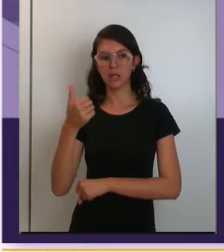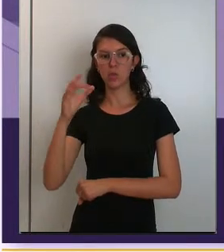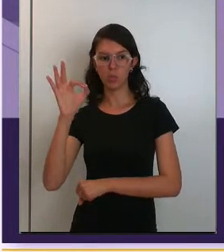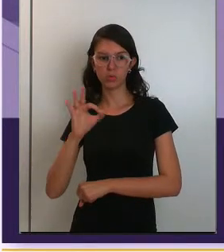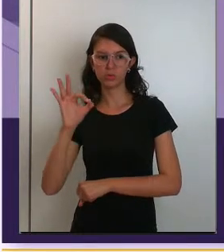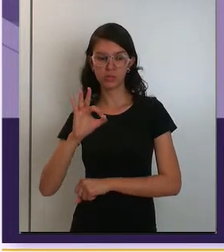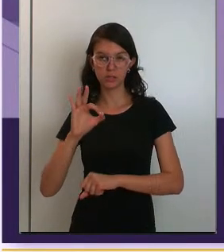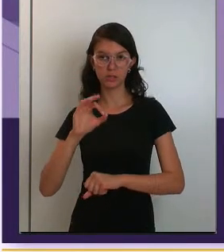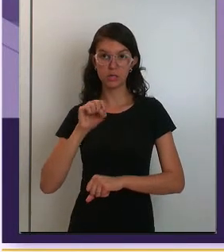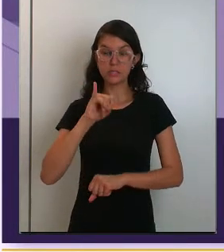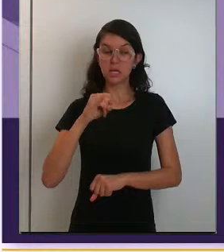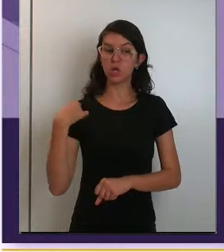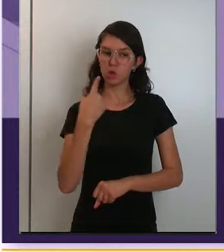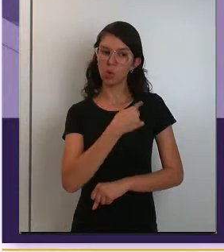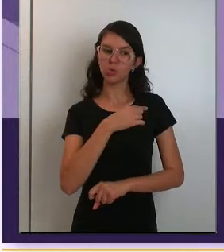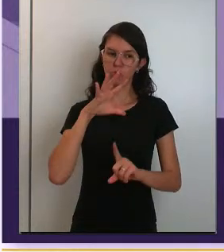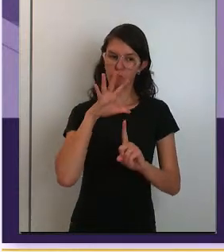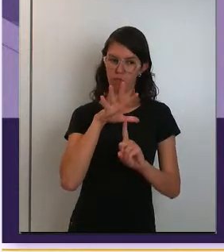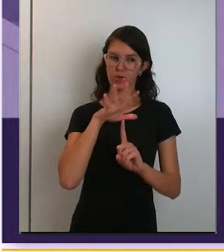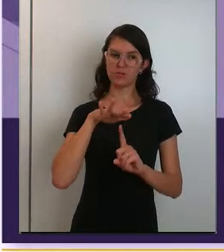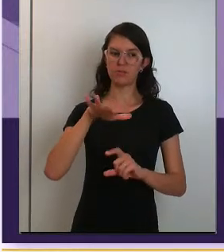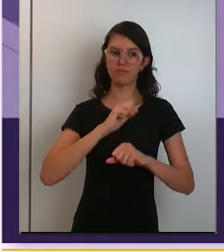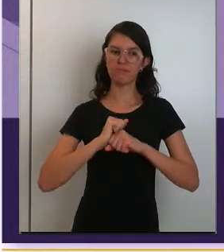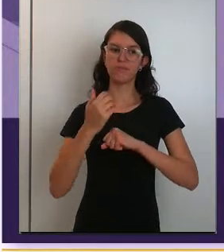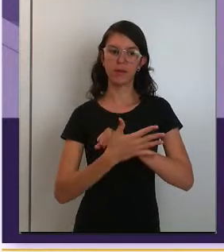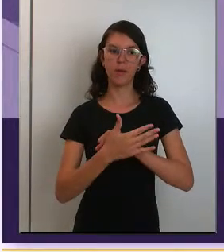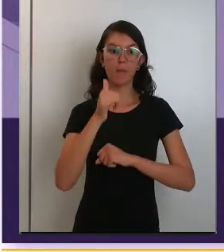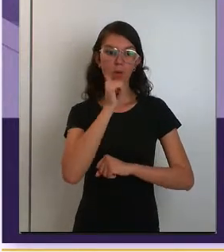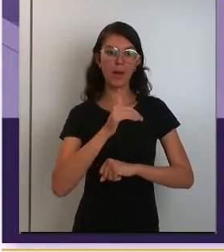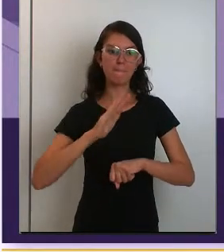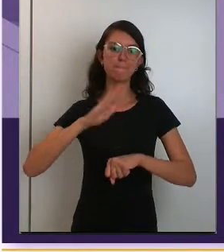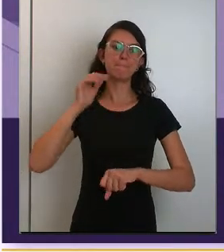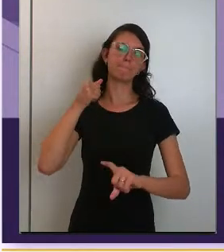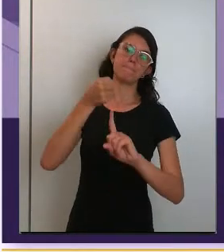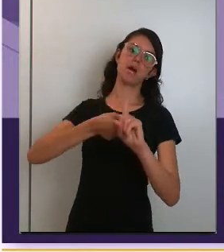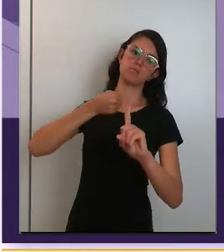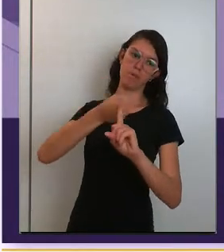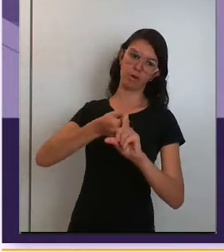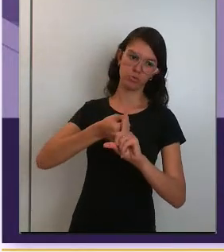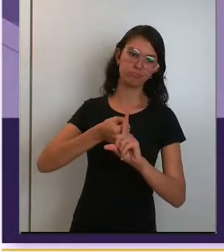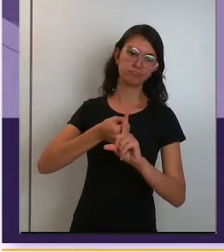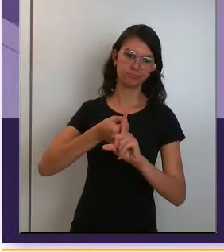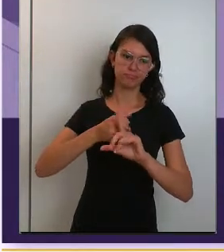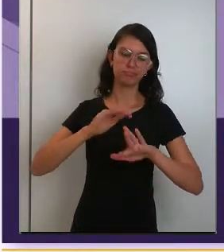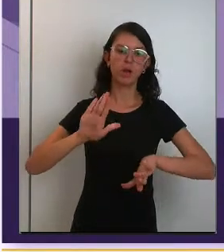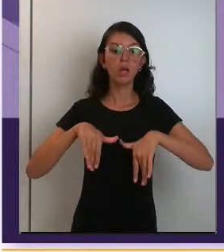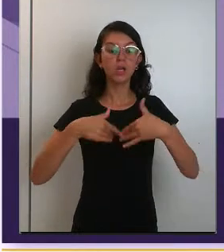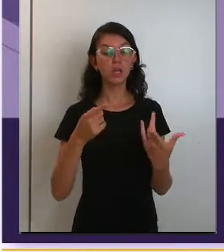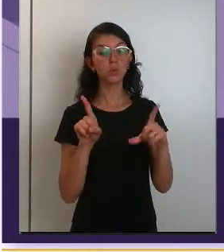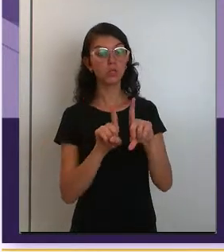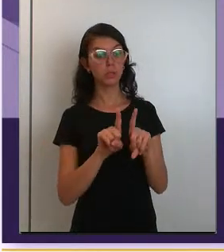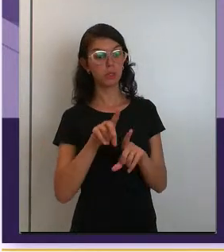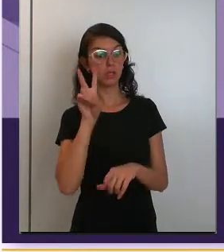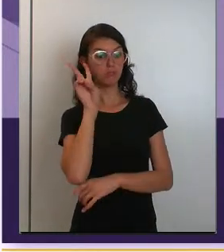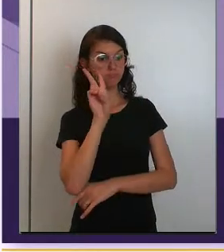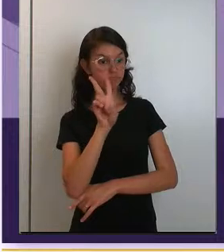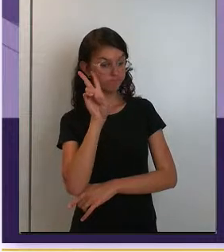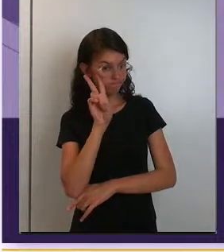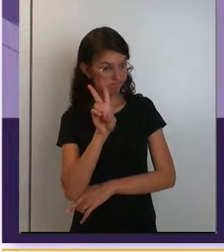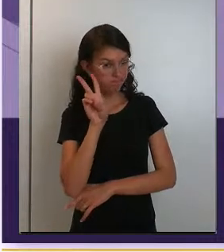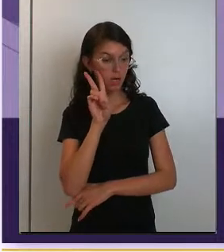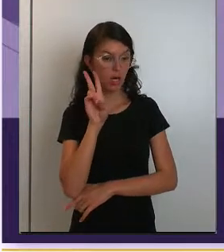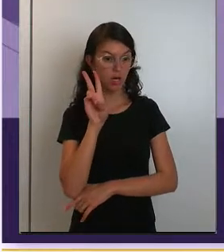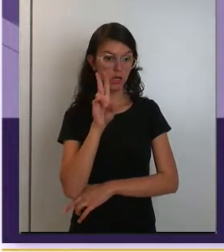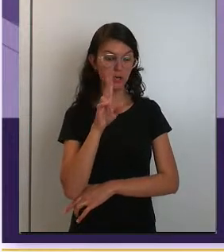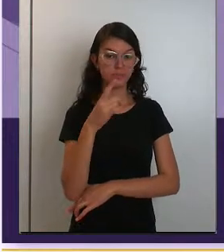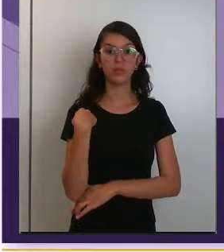da pandemia, as mulheres certamente foram muito mais. Além disso, também é importante lembrar que, apesar de